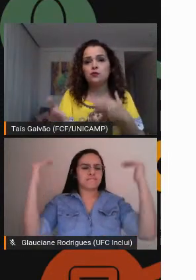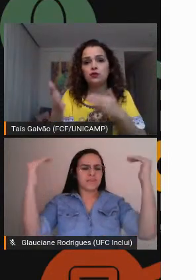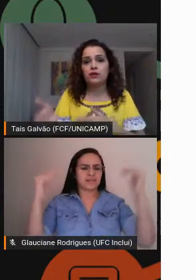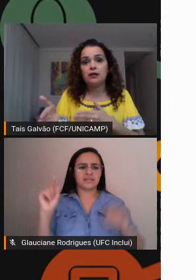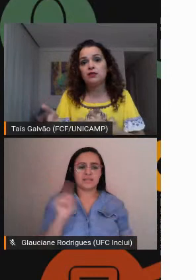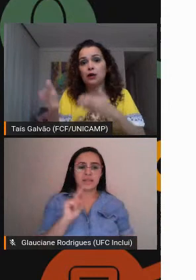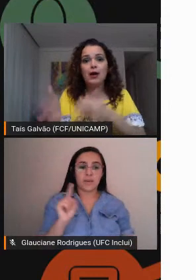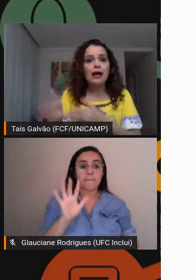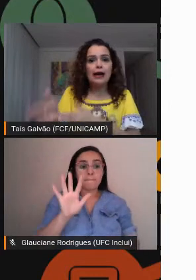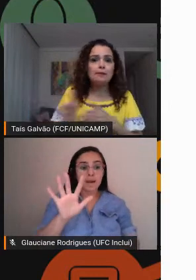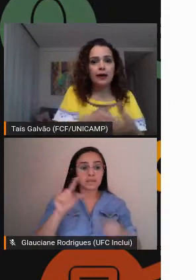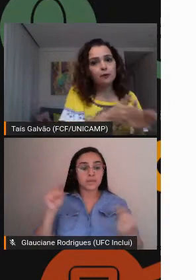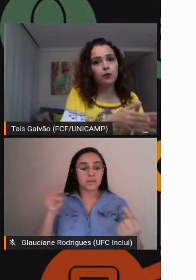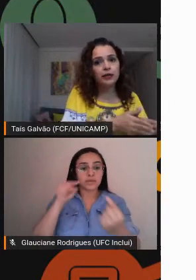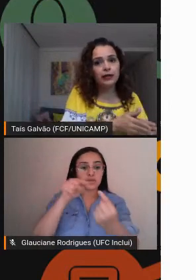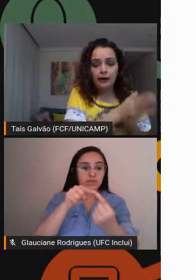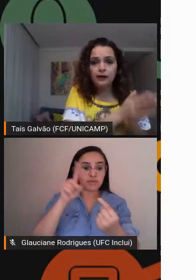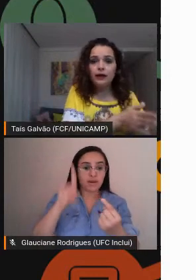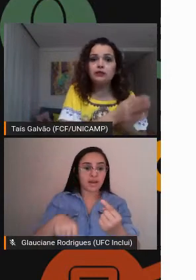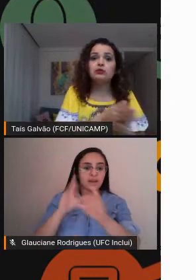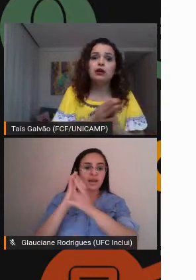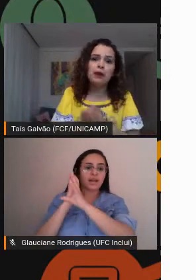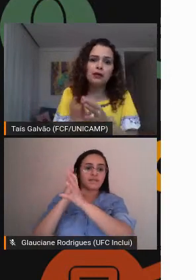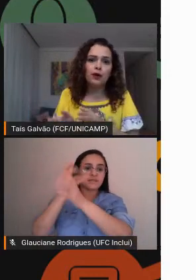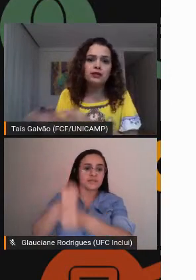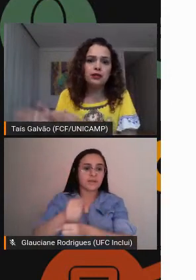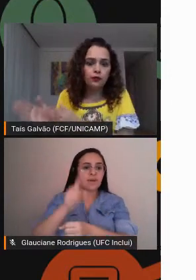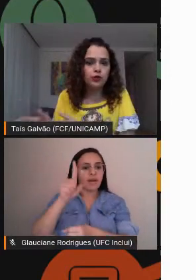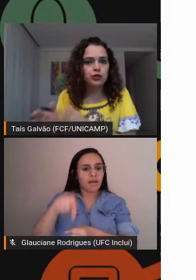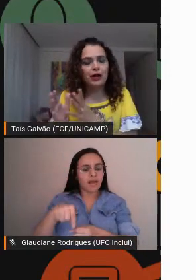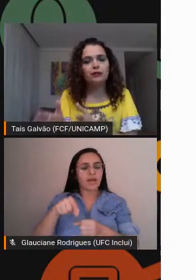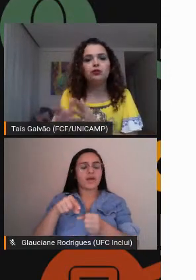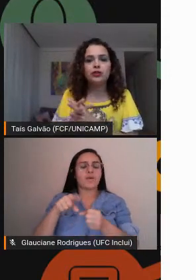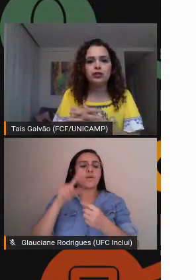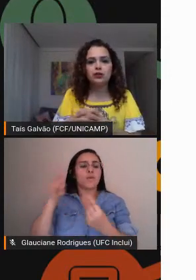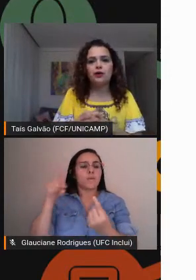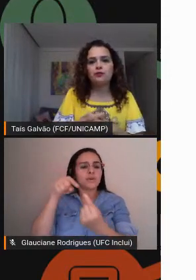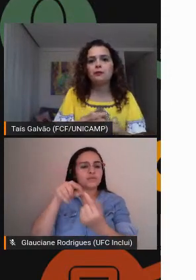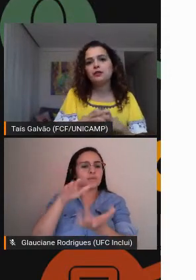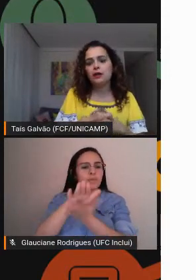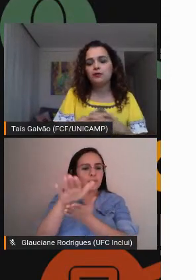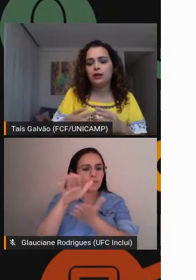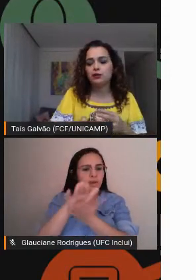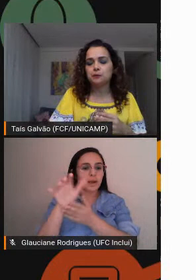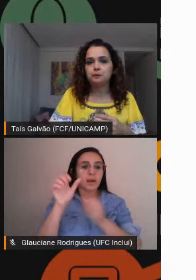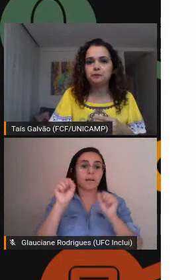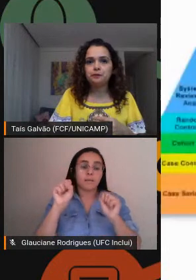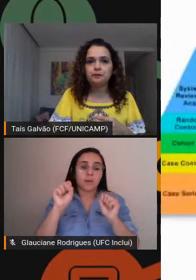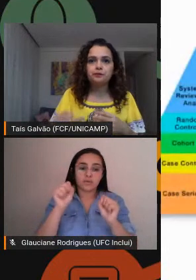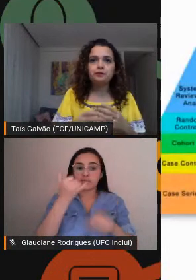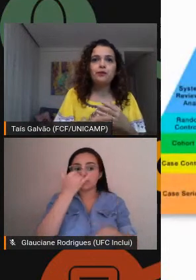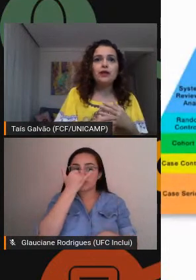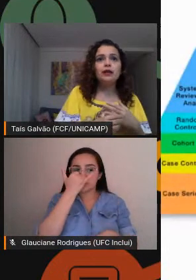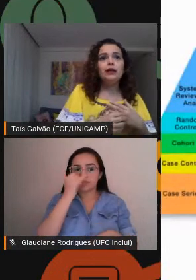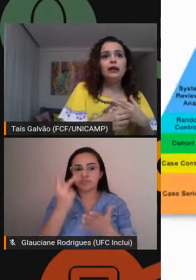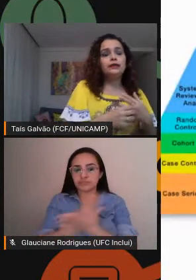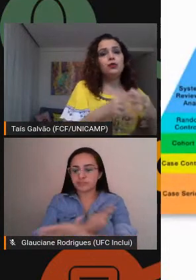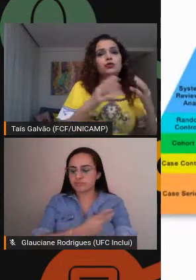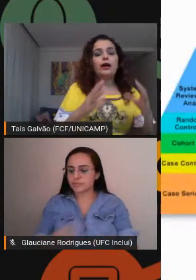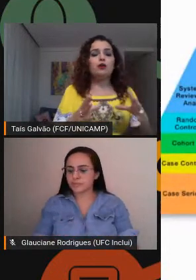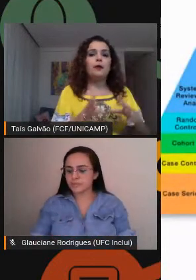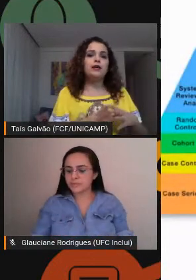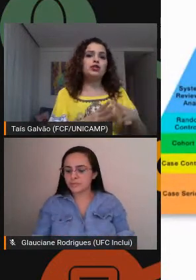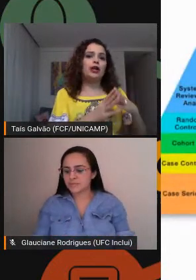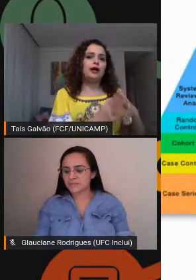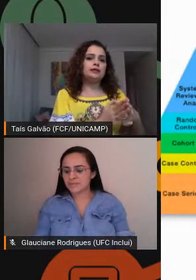seu objetivo de fazer revisão é para publicar, isso também pode ser frustrado e a gente vai ver mais para frente.